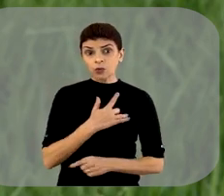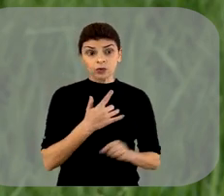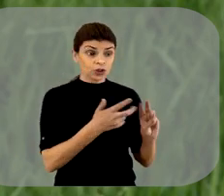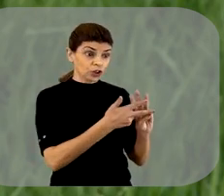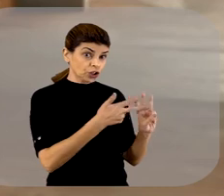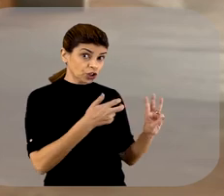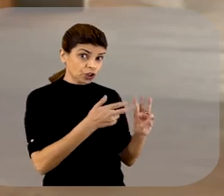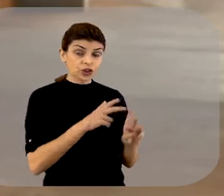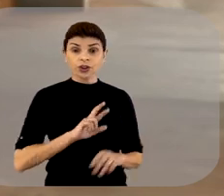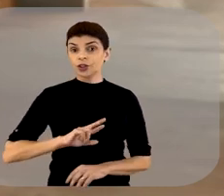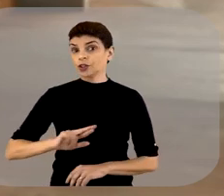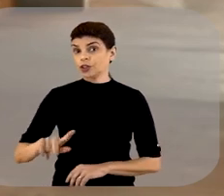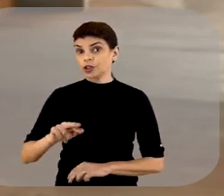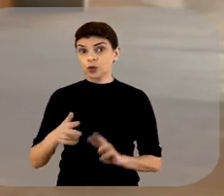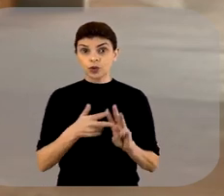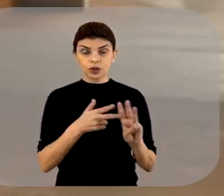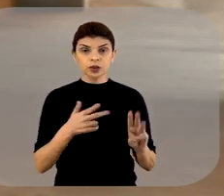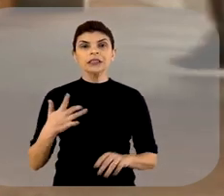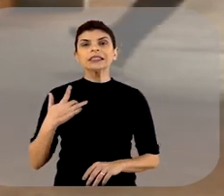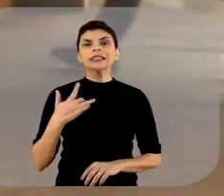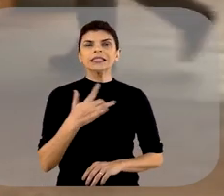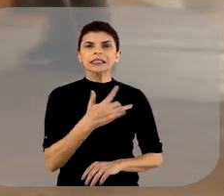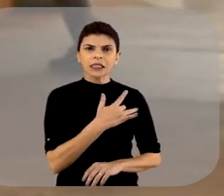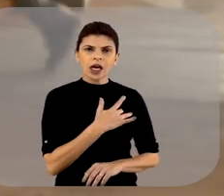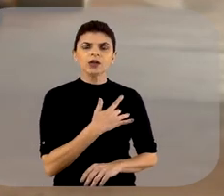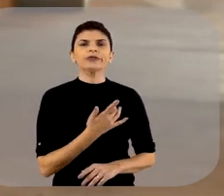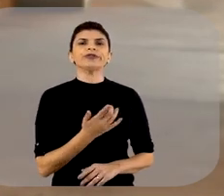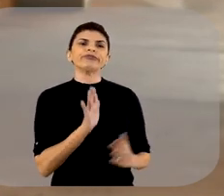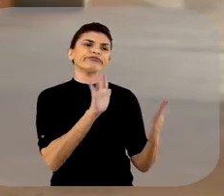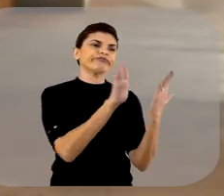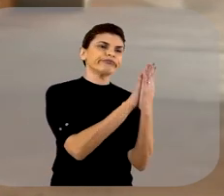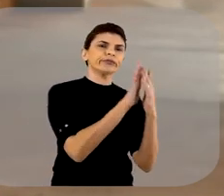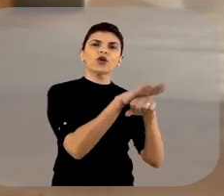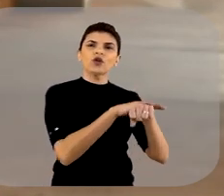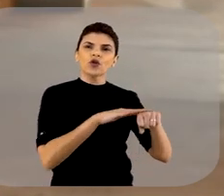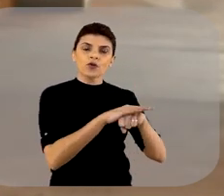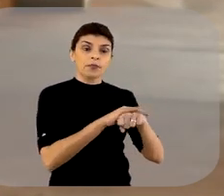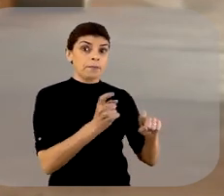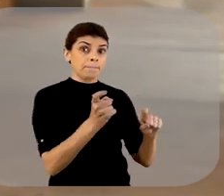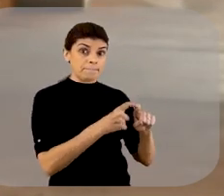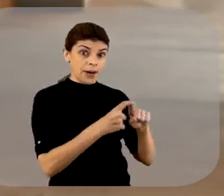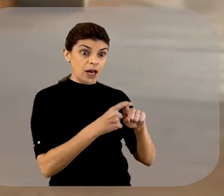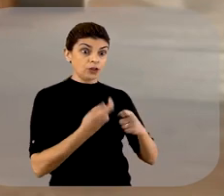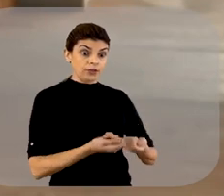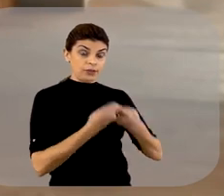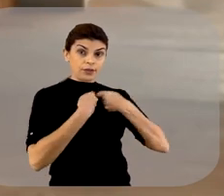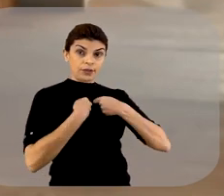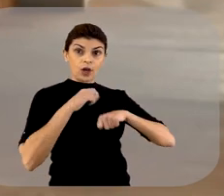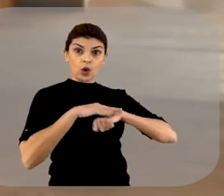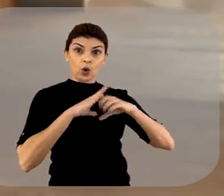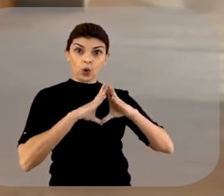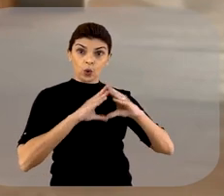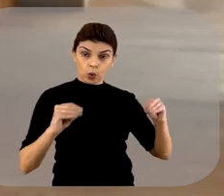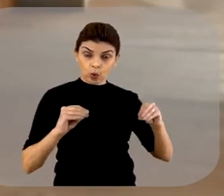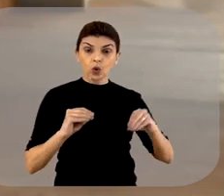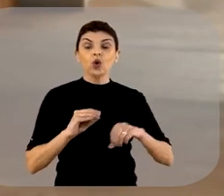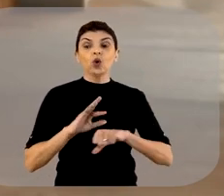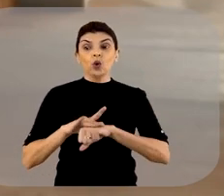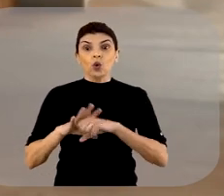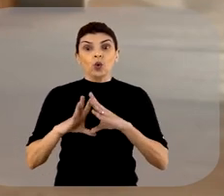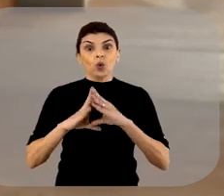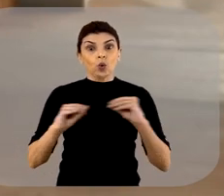não indígena. Com saúde, que eu falo que o doutor cura a pessoa. Doutor cura